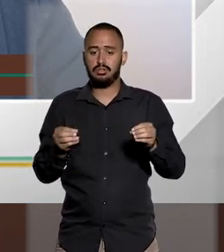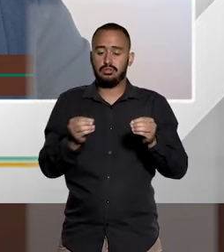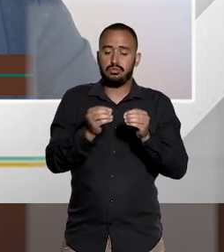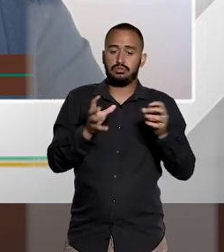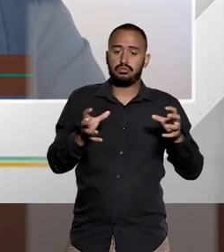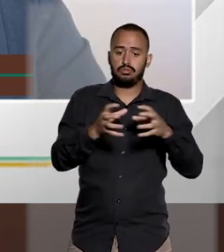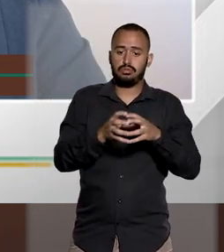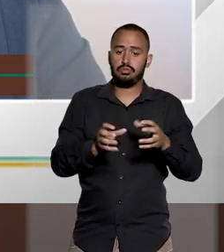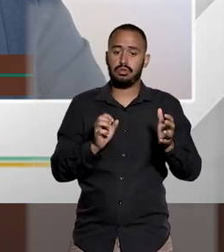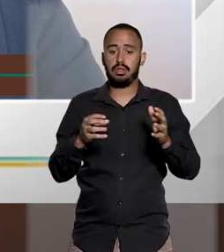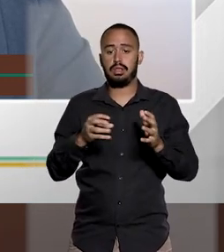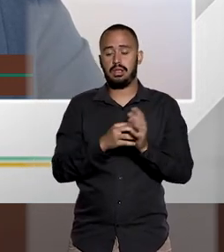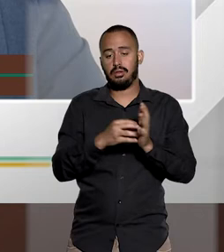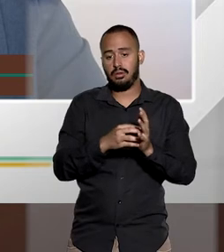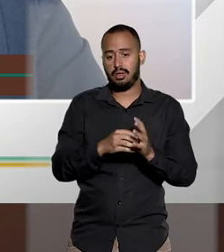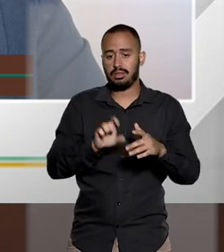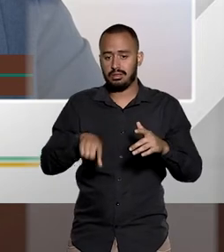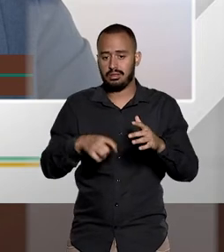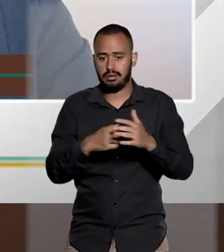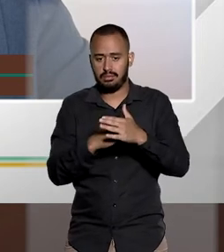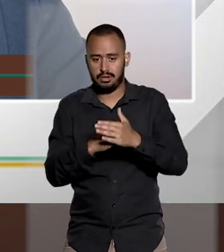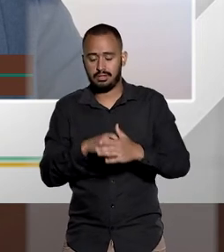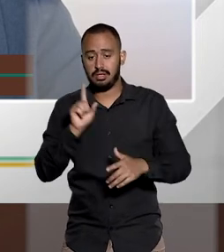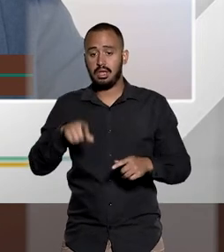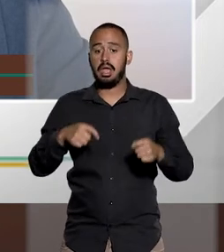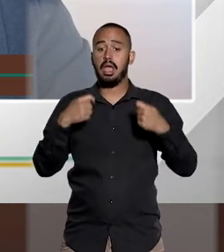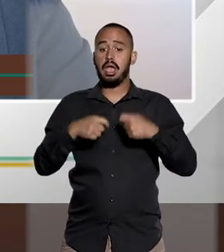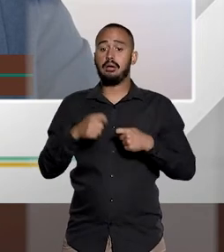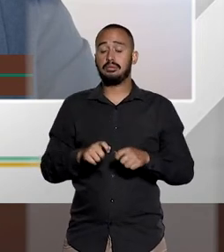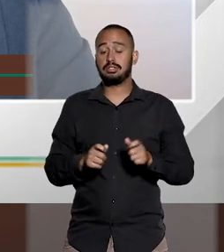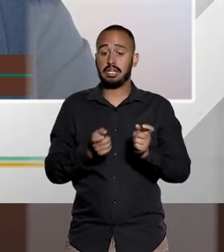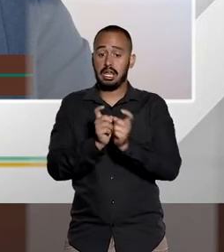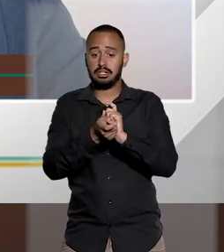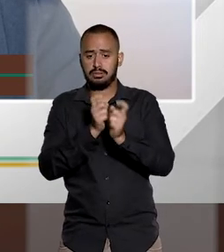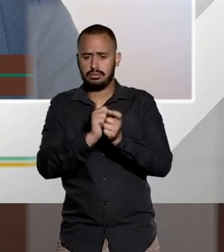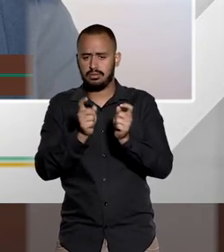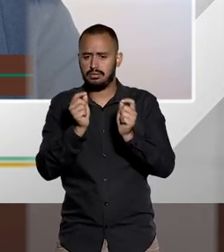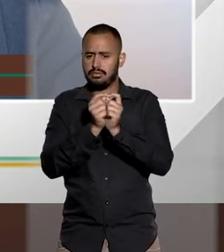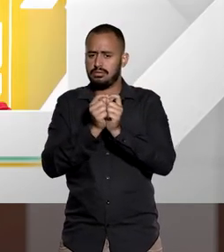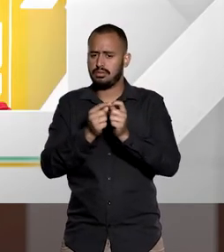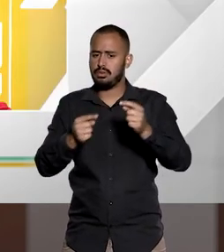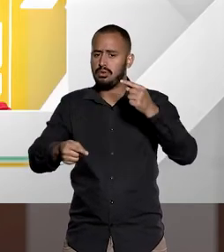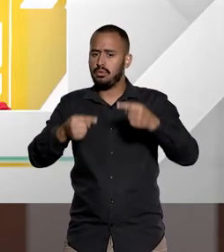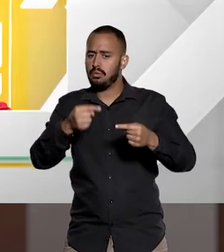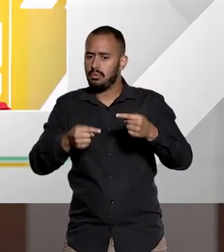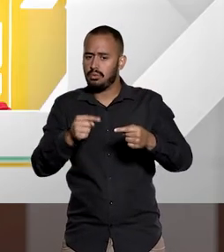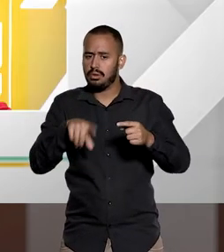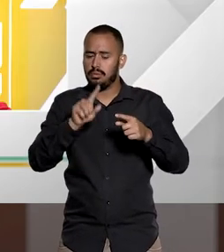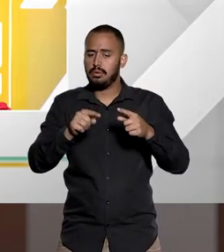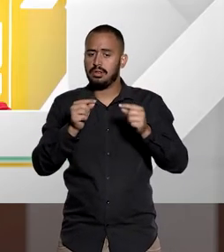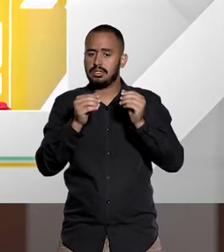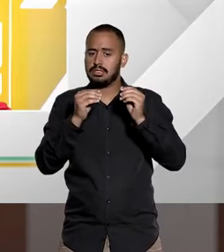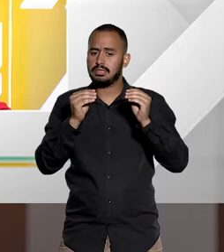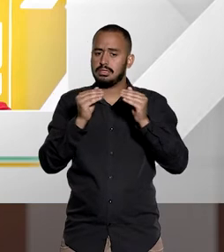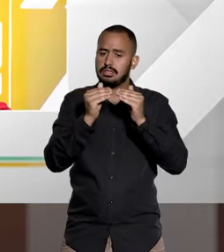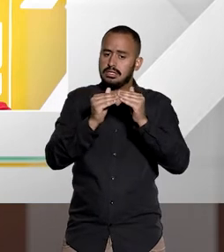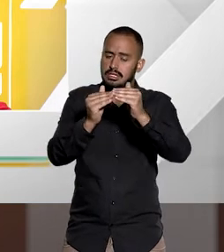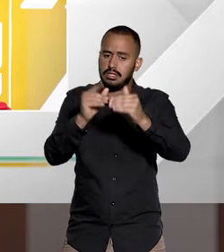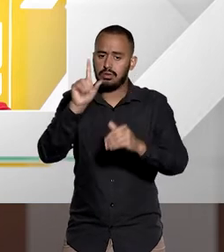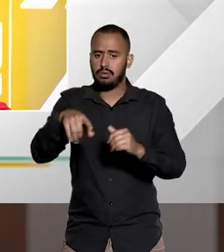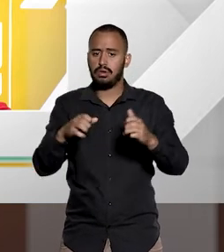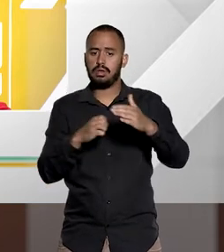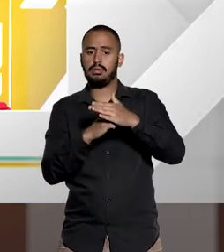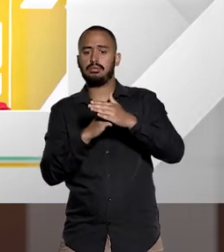interessante que a administração fizesse e garantisse esse contraditório por conta de força constitucional. Agora eu gostaria de ouvir a opinião